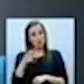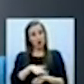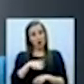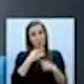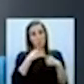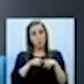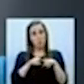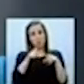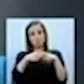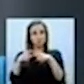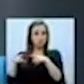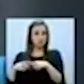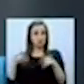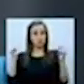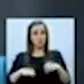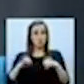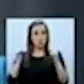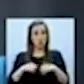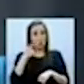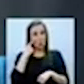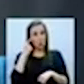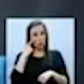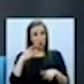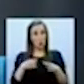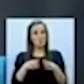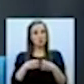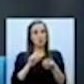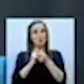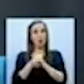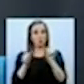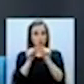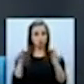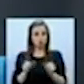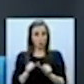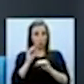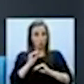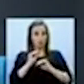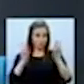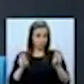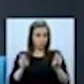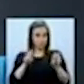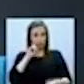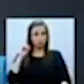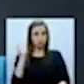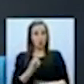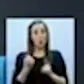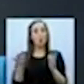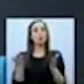encontraram um consenso que foi, na altura, conhecido pela Comissão de Reforma do Sistema Educativo, que fez uma revisão